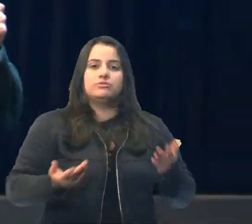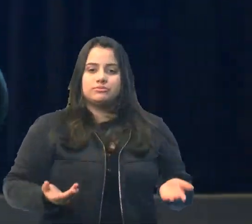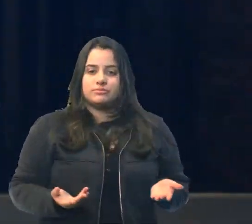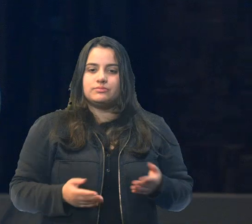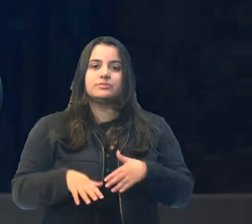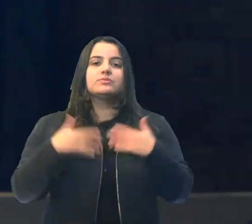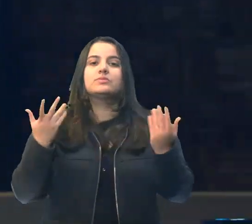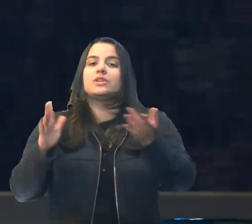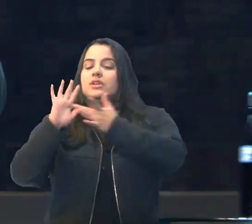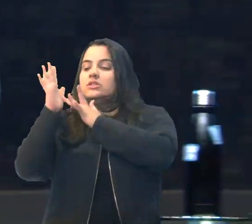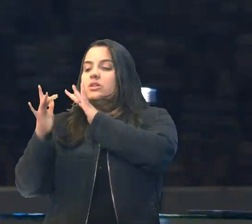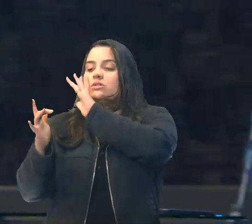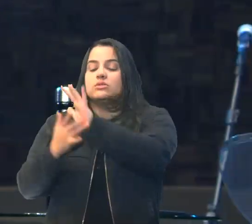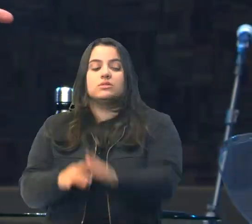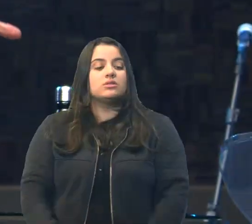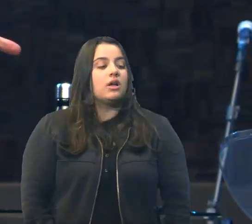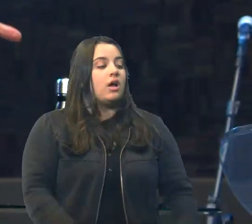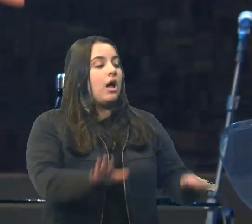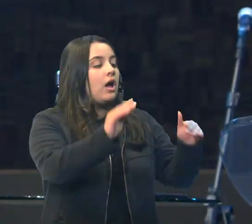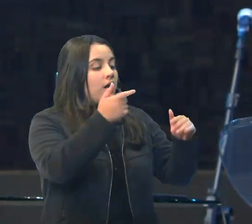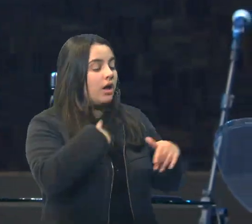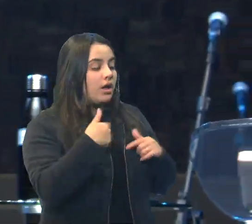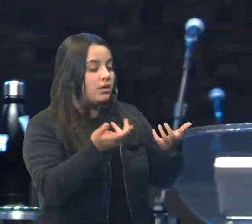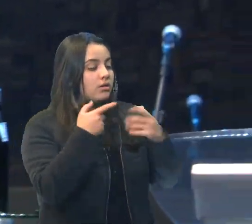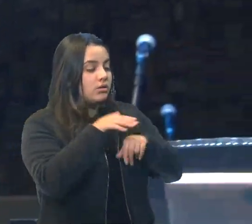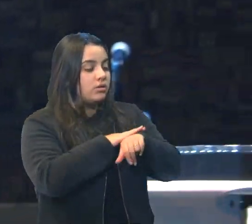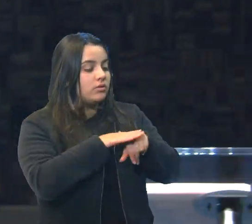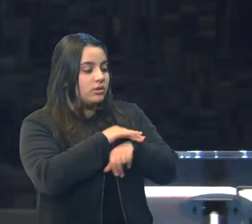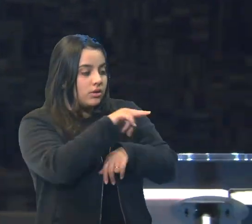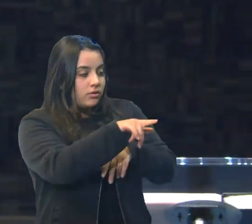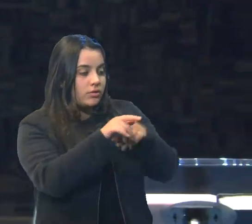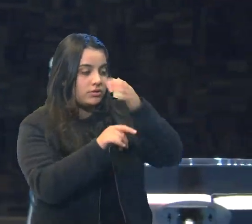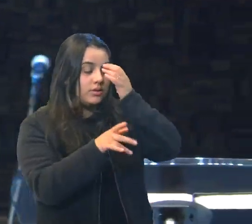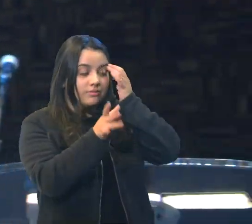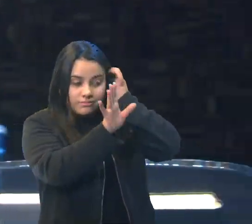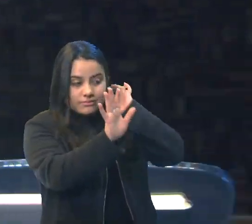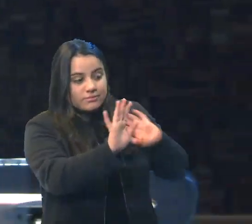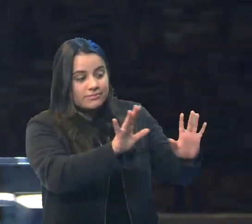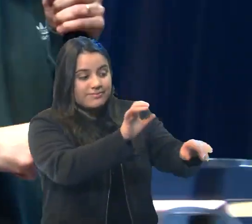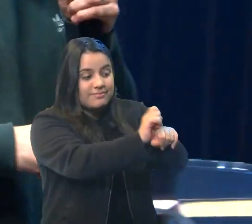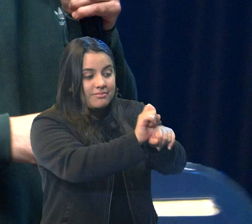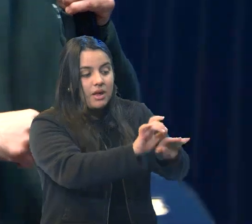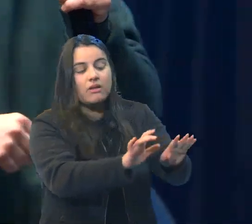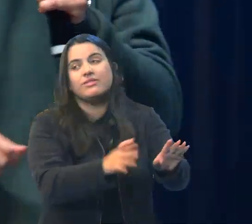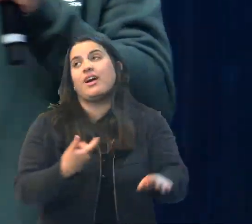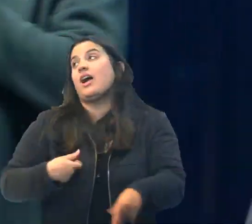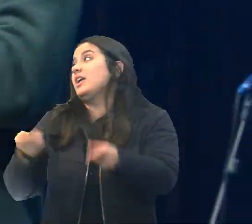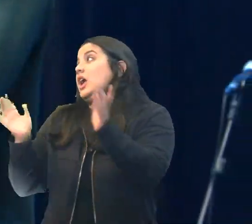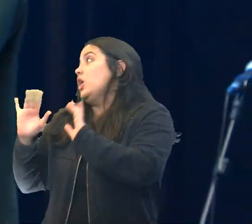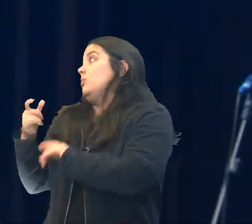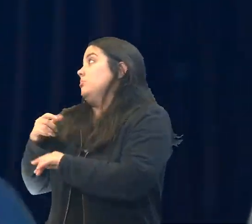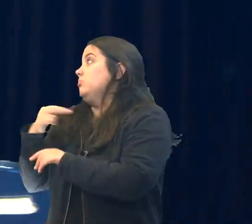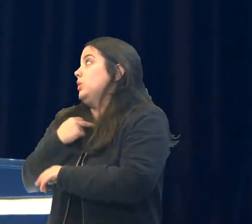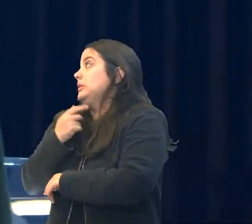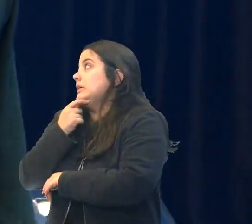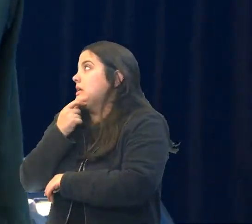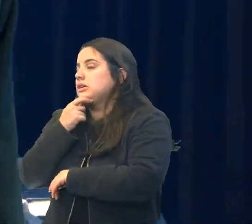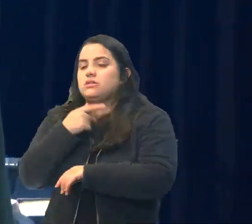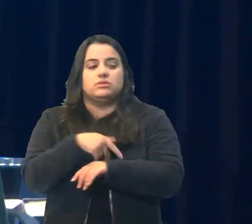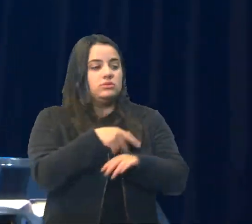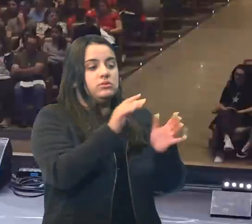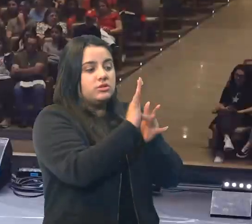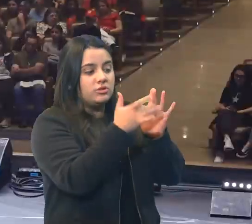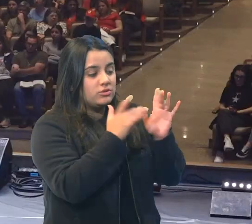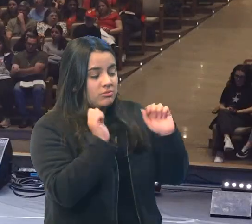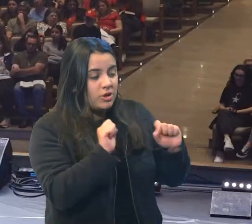aí Jesus está falando: ei, eu quero falar com você, será que dá para parar um pouquinho? Não, agora eu tenho inglês. Será que dá para